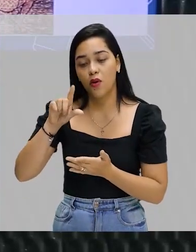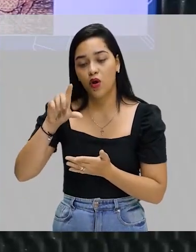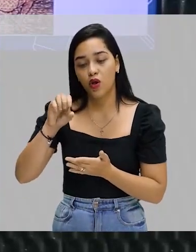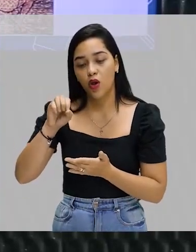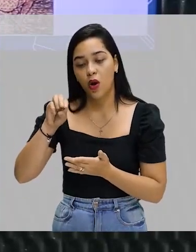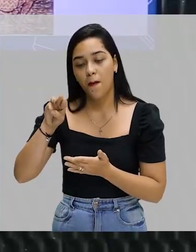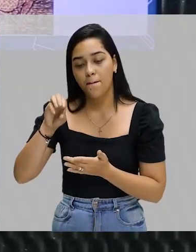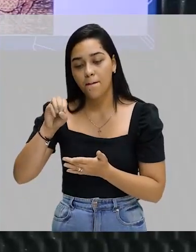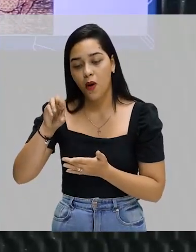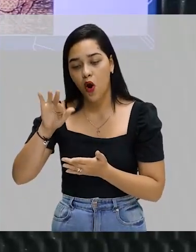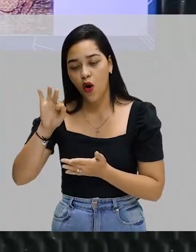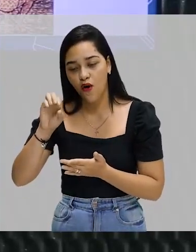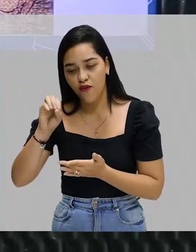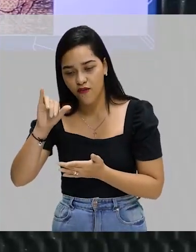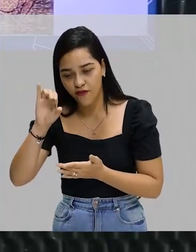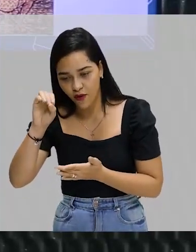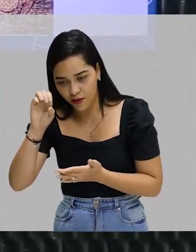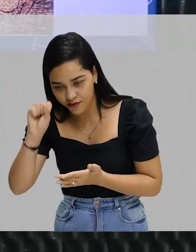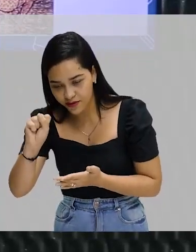Antropozoomórficos.